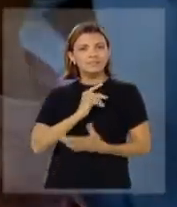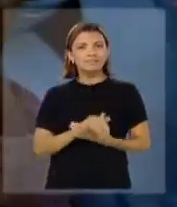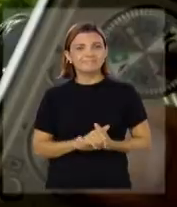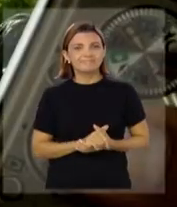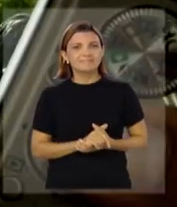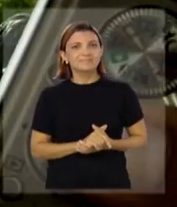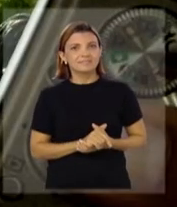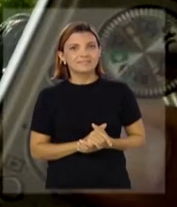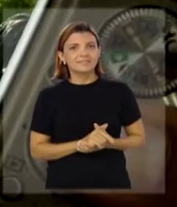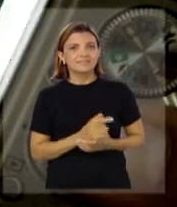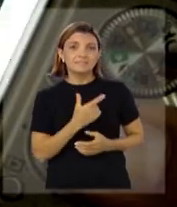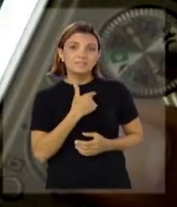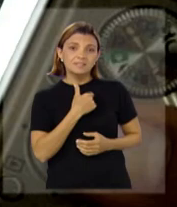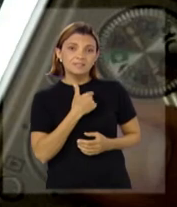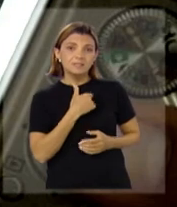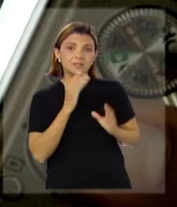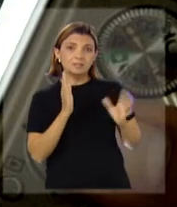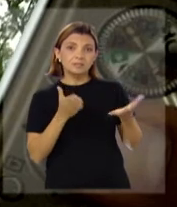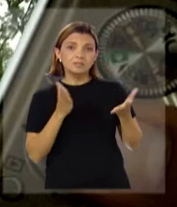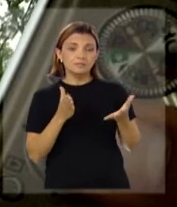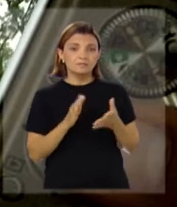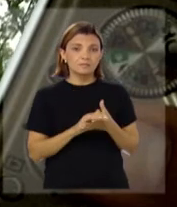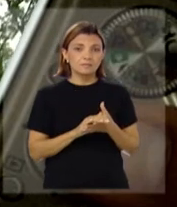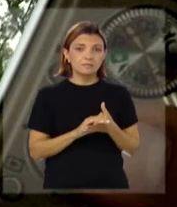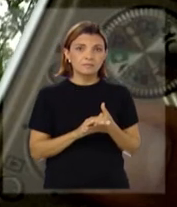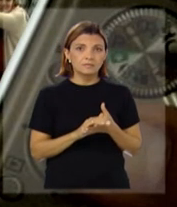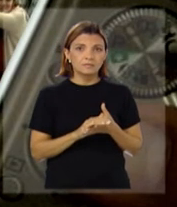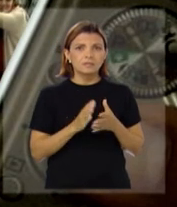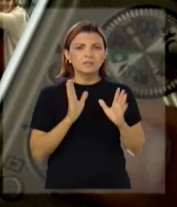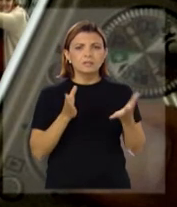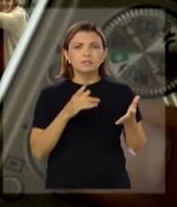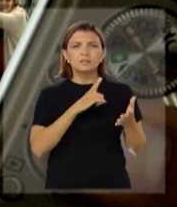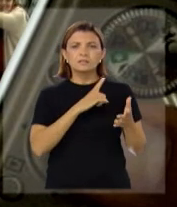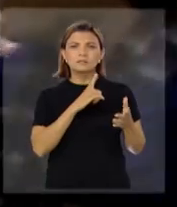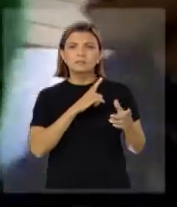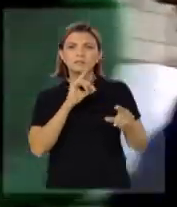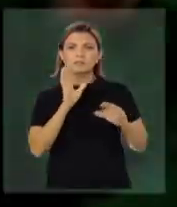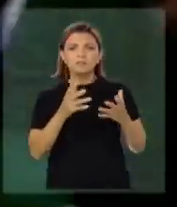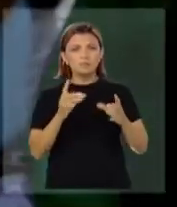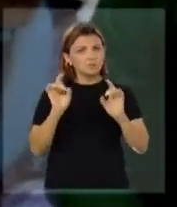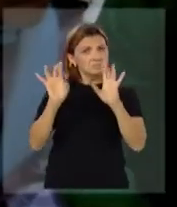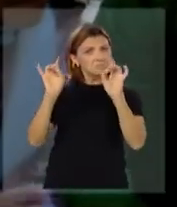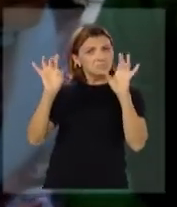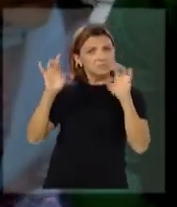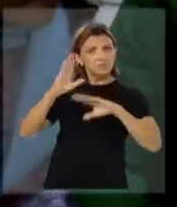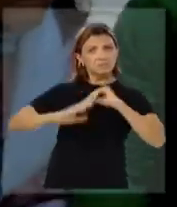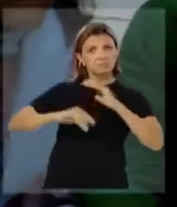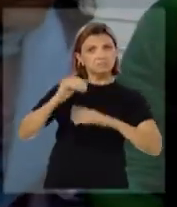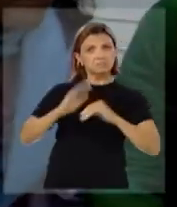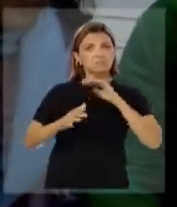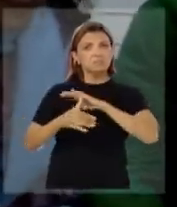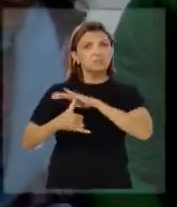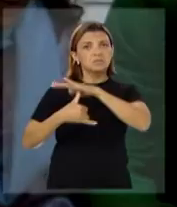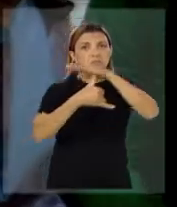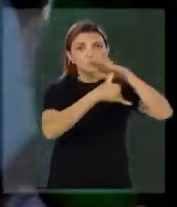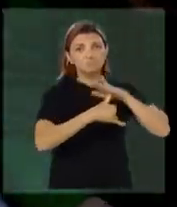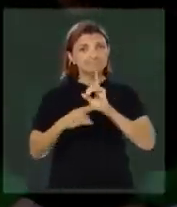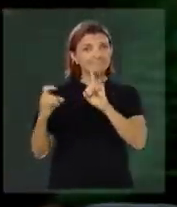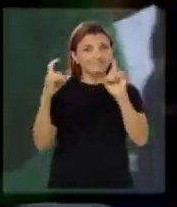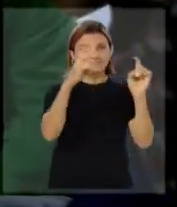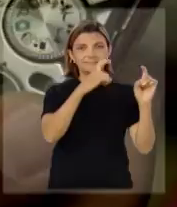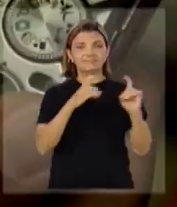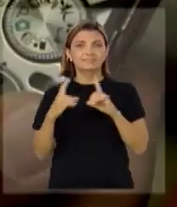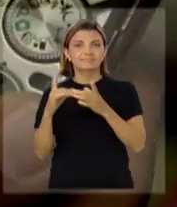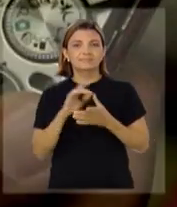Ah, mas agora eu sei, é o Bento Gonçalves, o herói da Revolução Farroupilha, né? Agora você virou um especialista em sul do país. Ah,